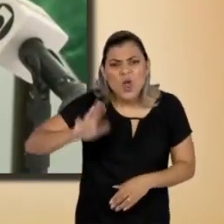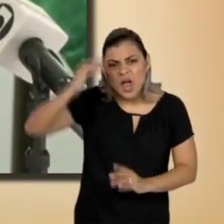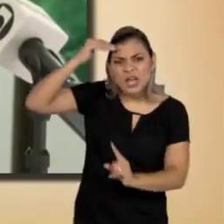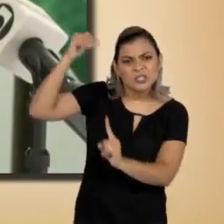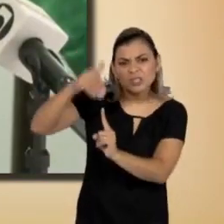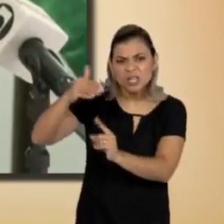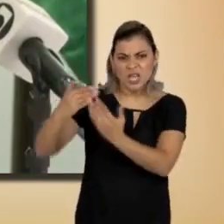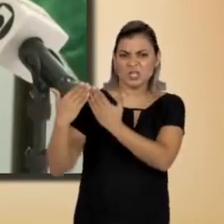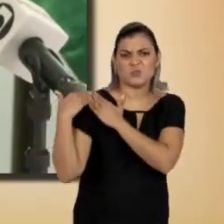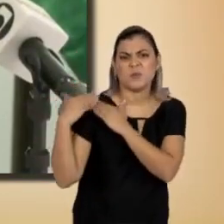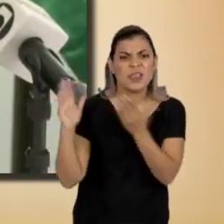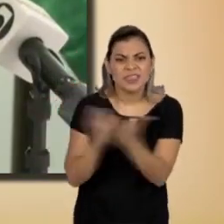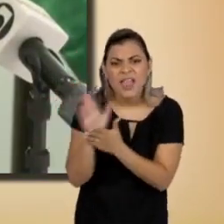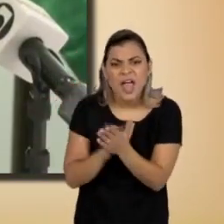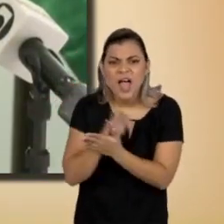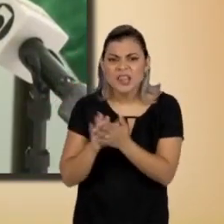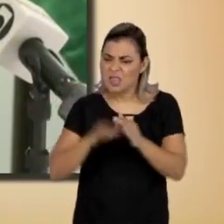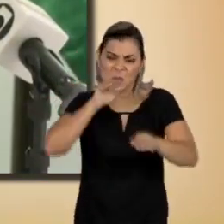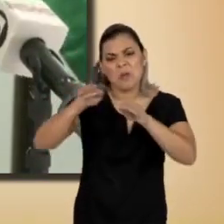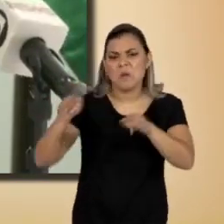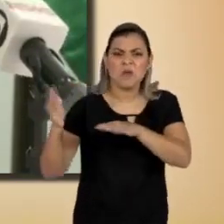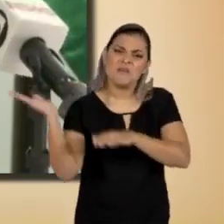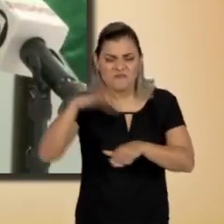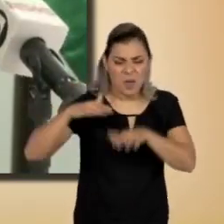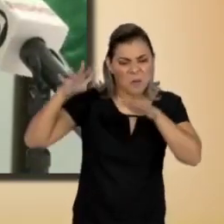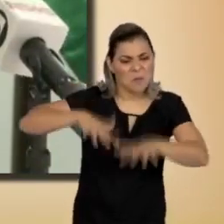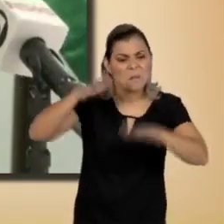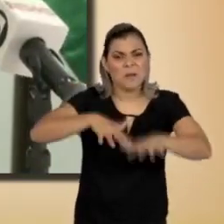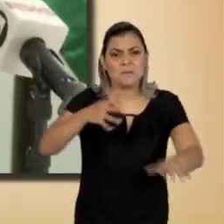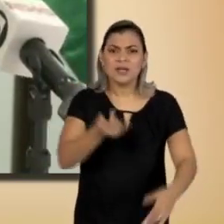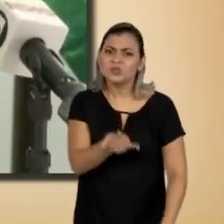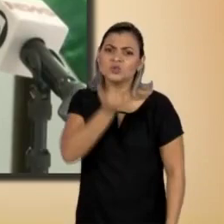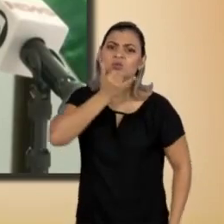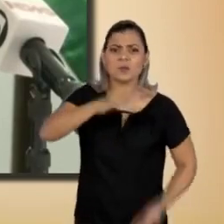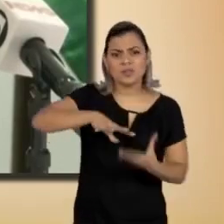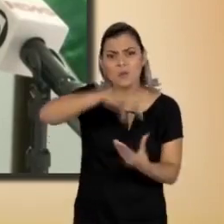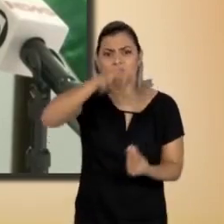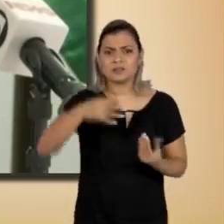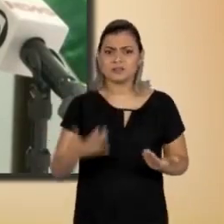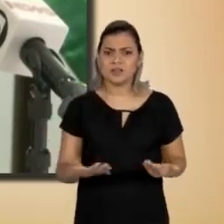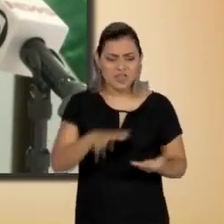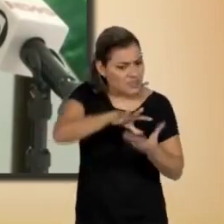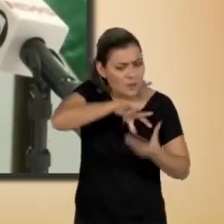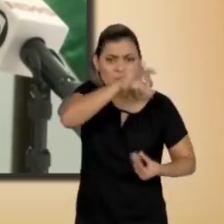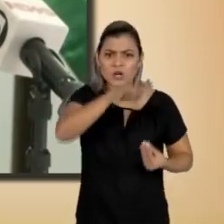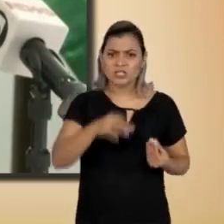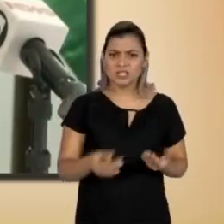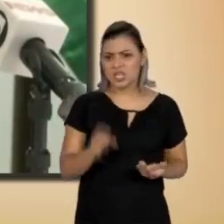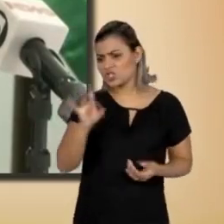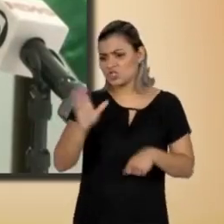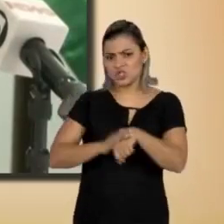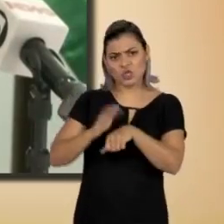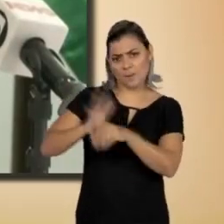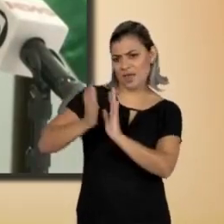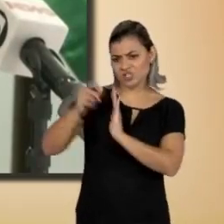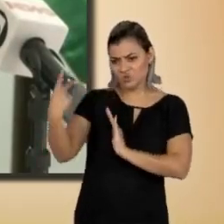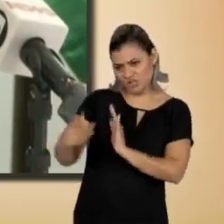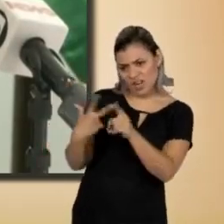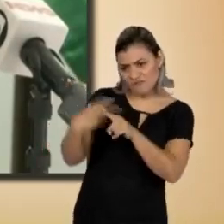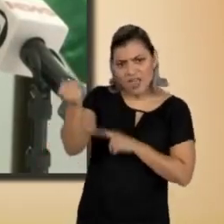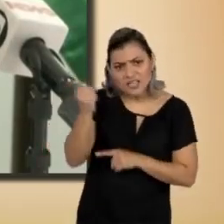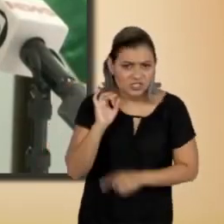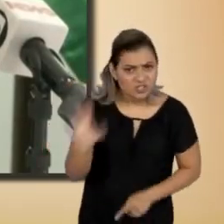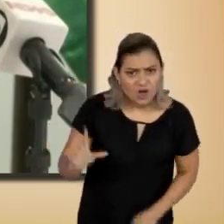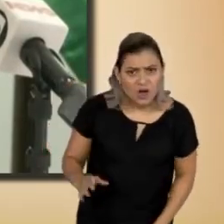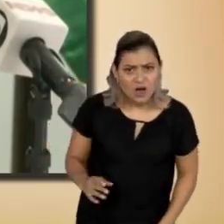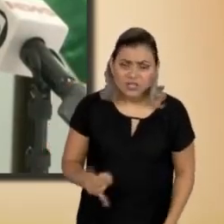fazer quebradeira, para dizer que tem que tomar o poder. Pratiquem a democracia. Ou democracia é só quando o seu lado ganha. Quando o outro lado ganha,